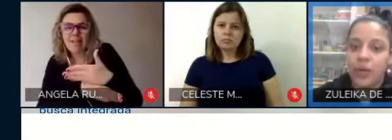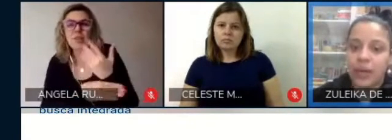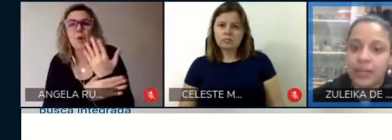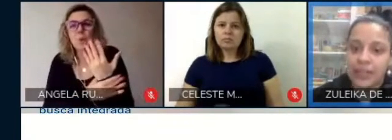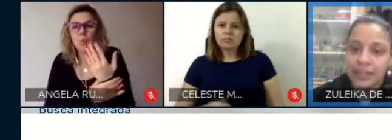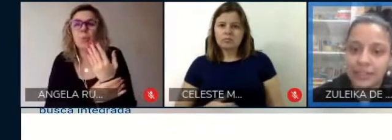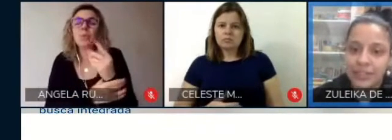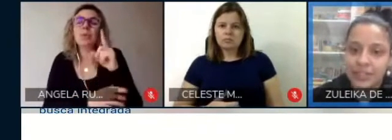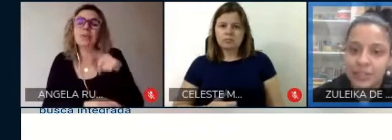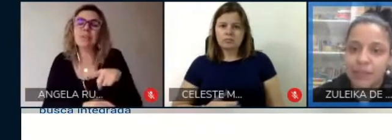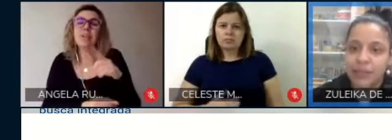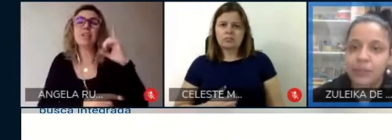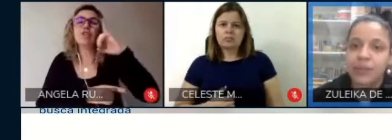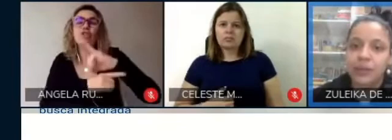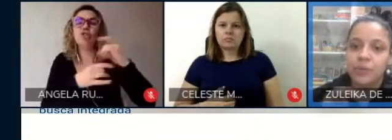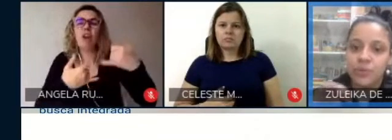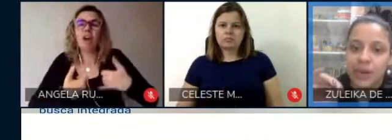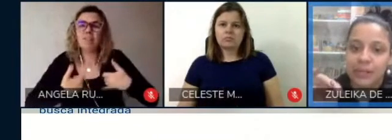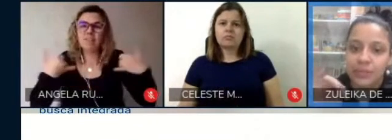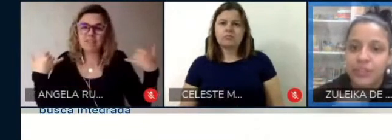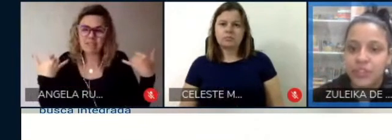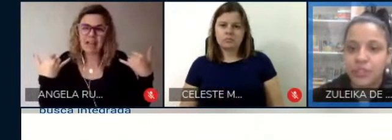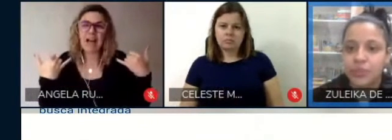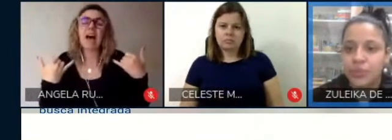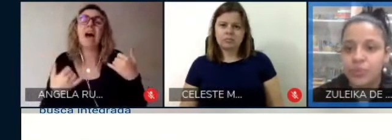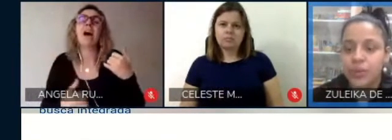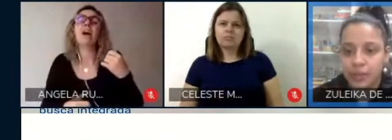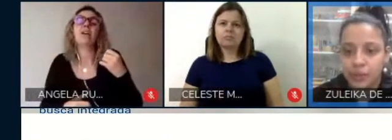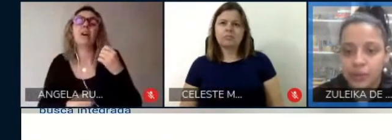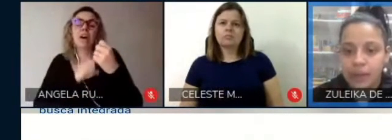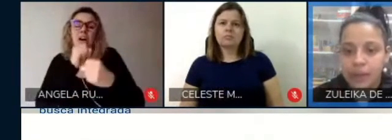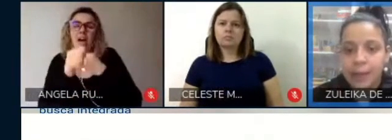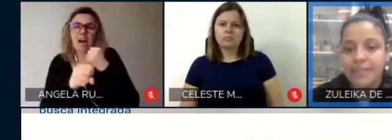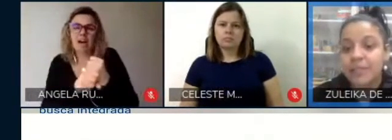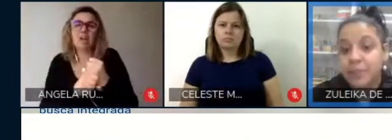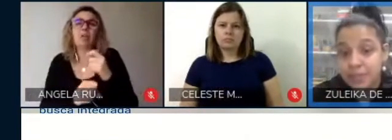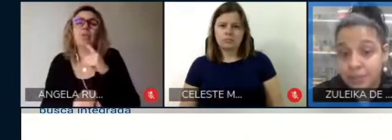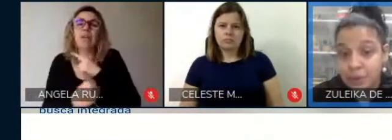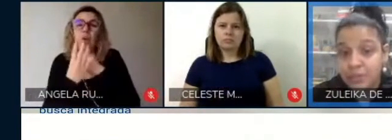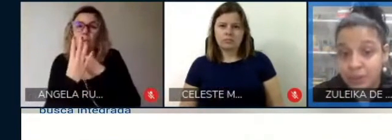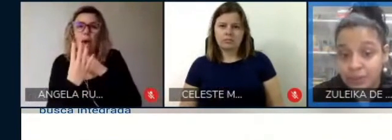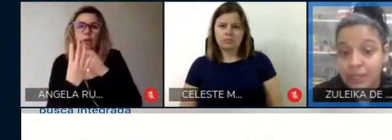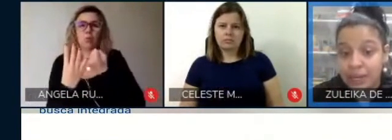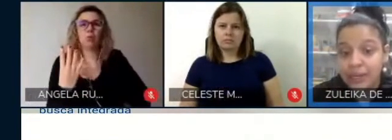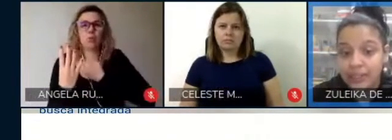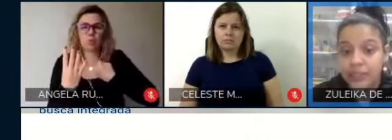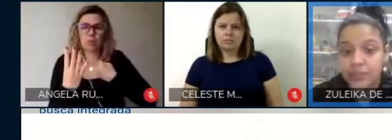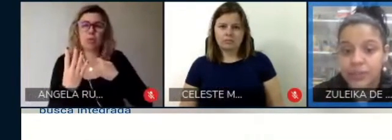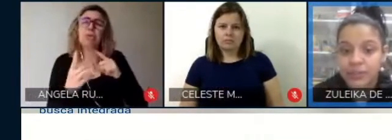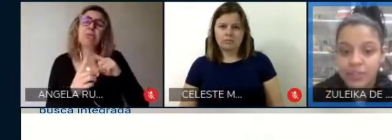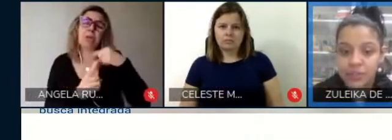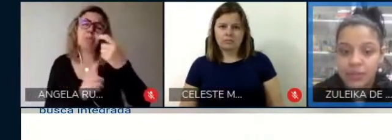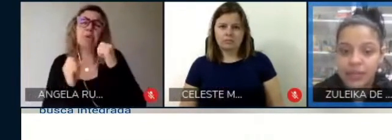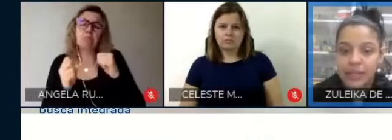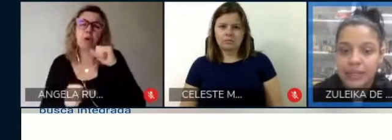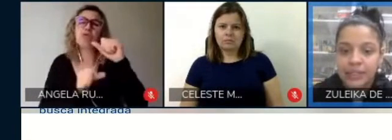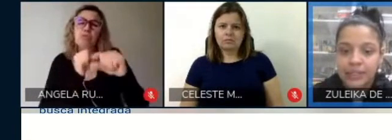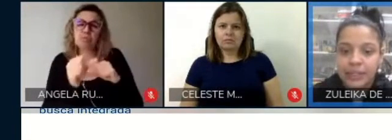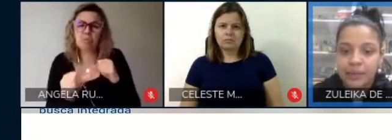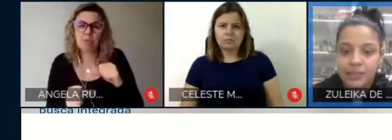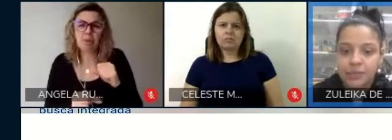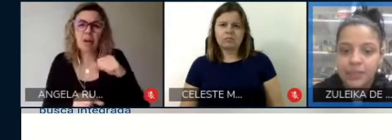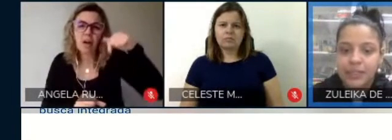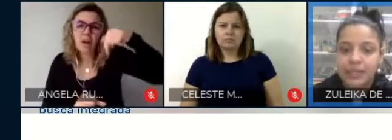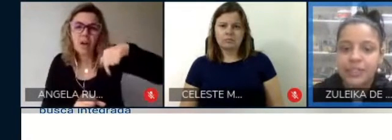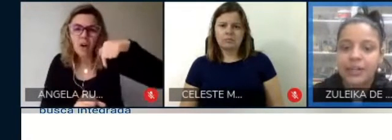é a data de nascimento, né? Com os 4 dígitos do ano. Mas depois eu posso alterar isso, né? Vocês veem ali